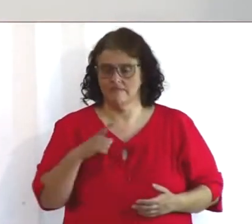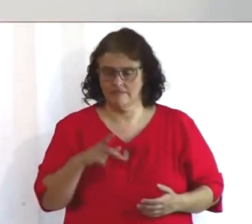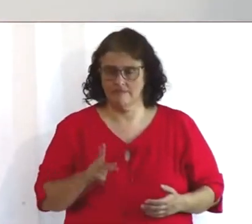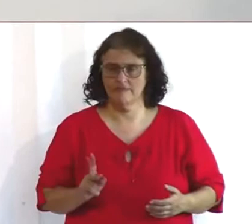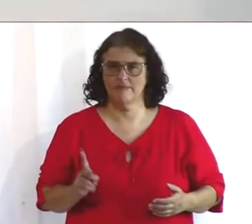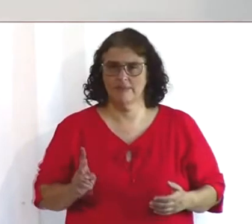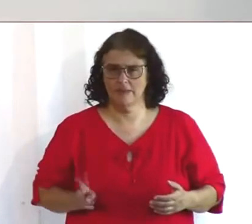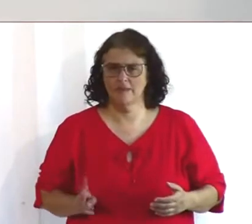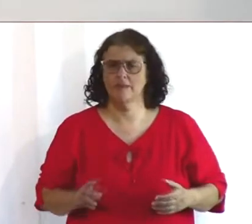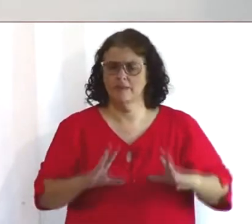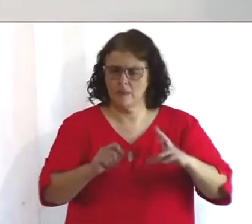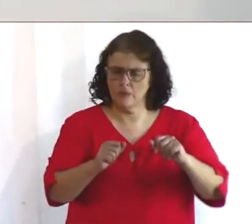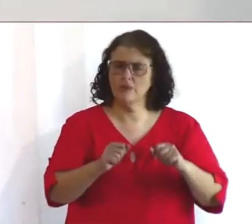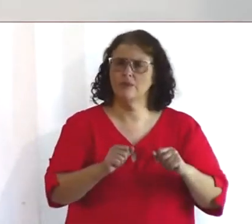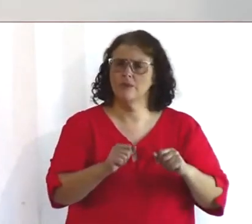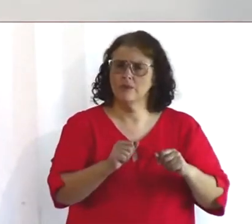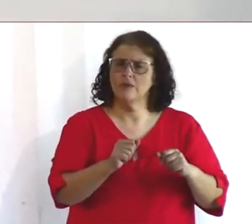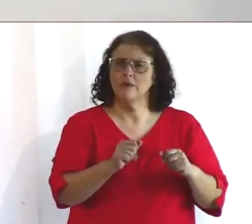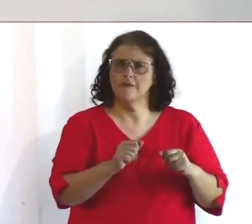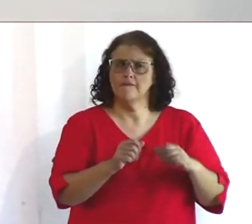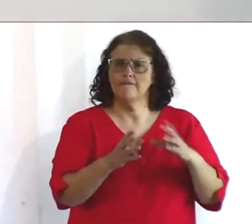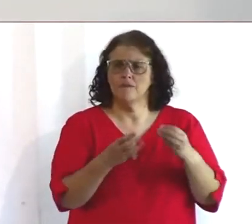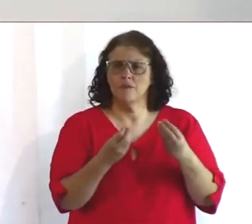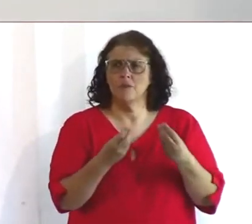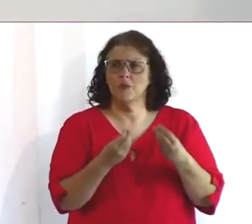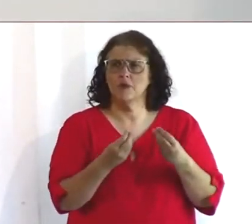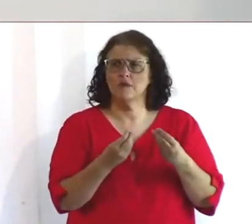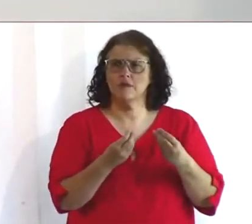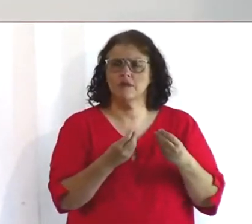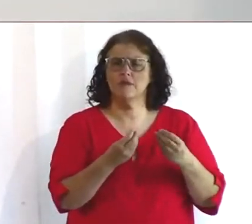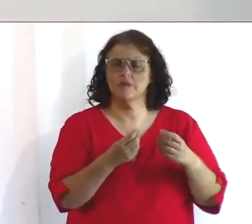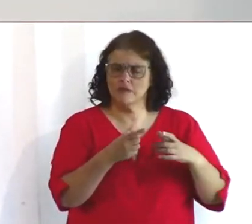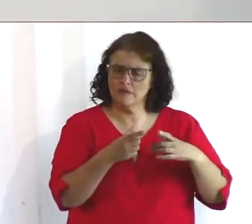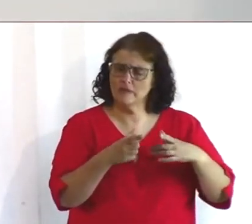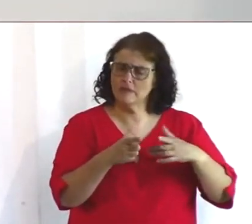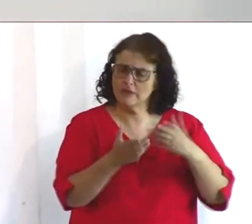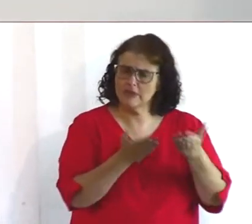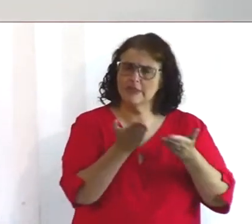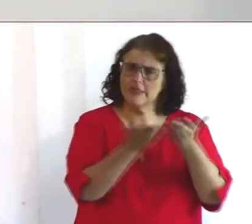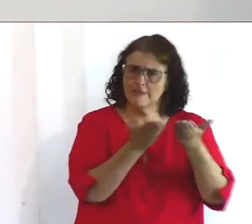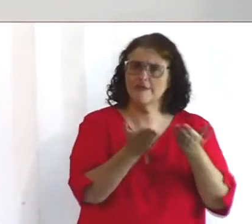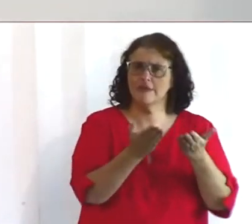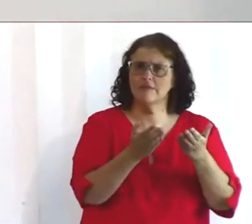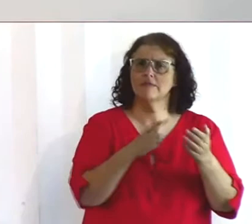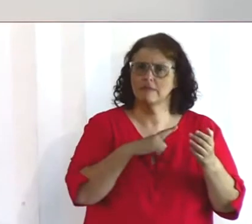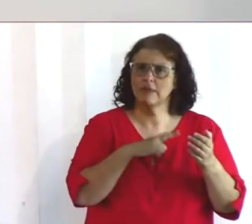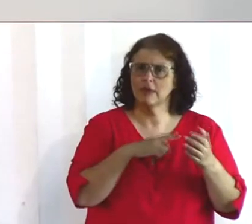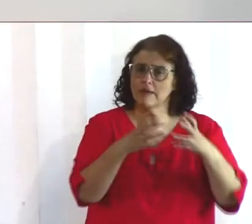e amados, eu também já vi tanta gente boa sentado uma vida inteira num banco de igreja.